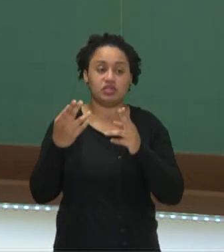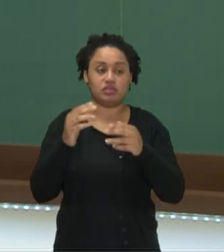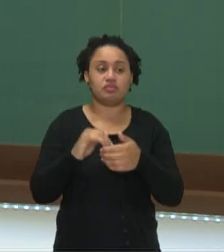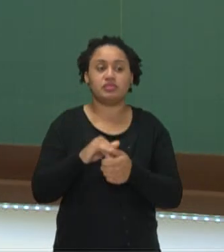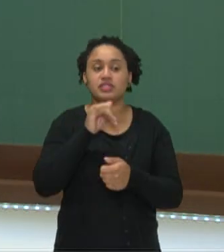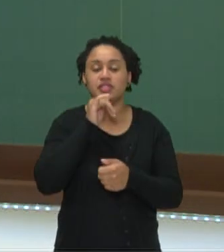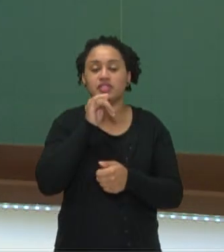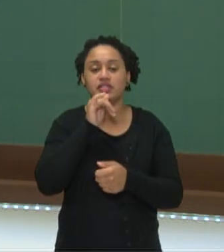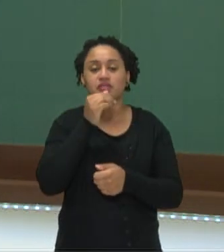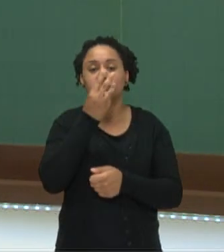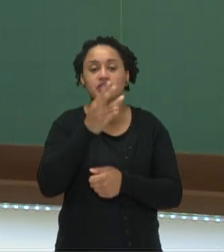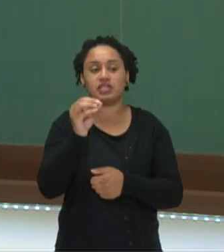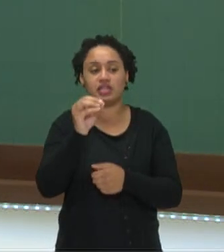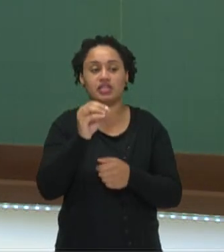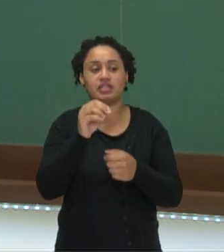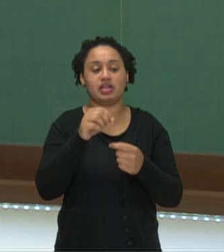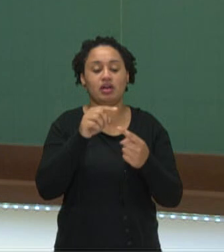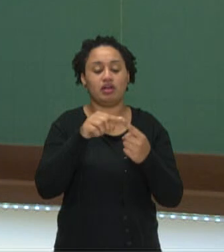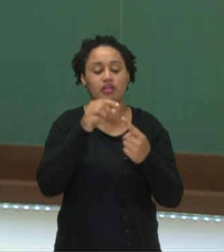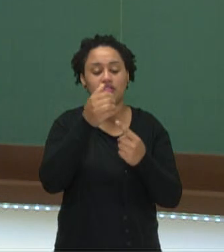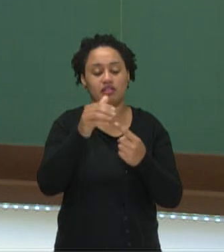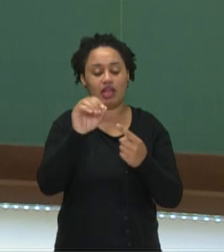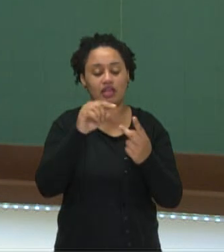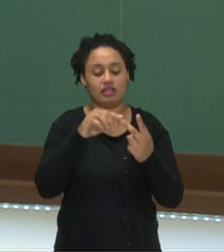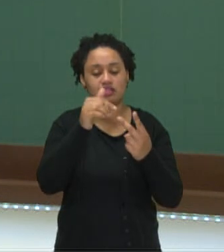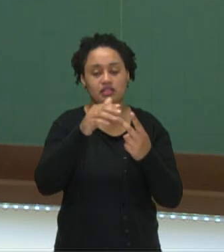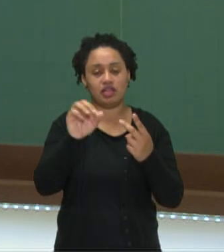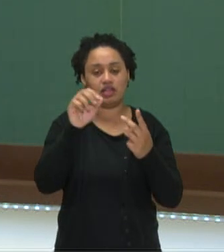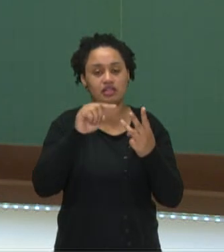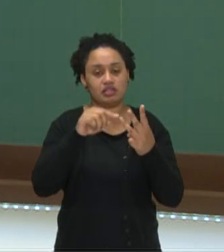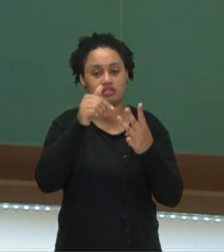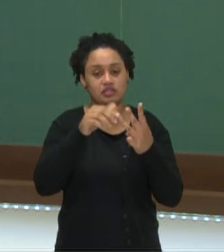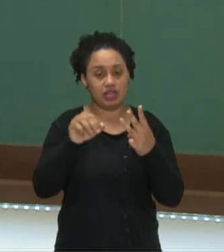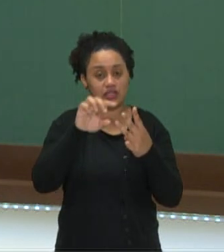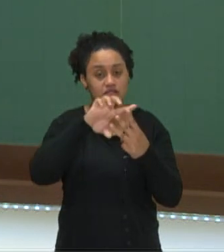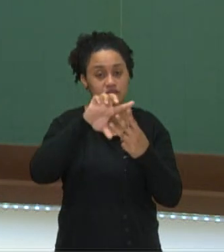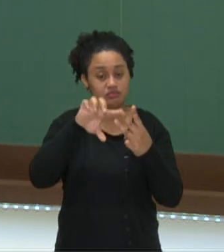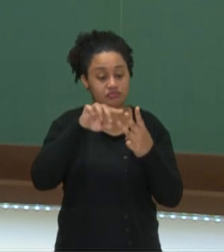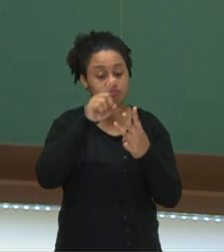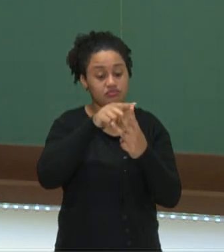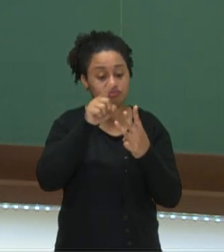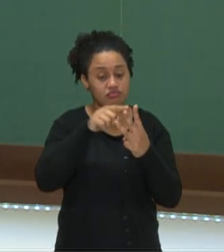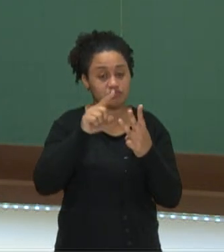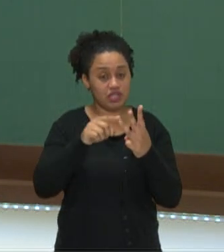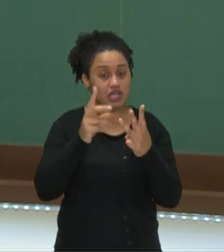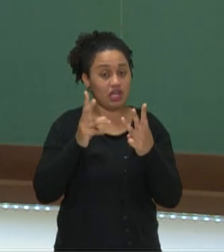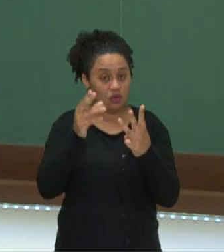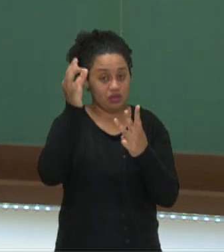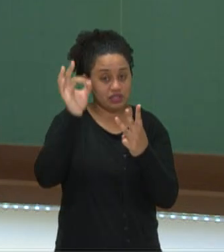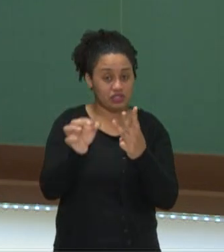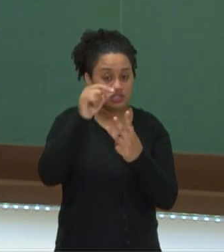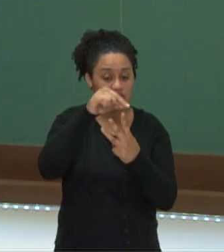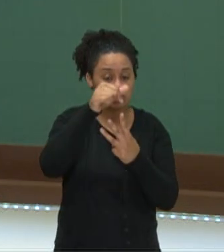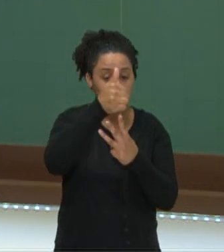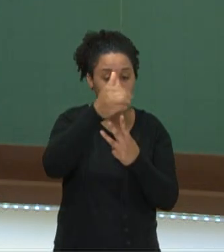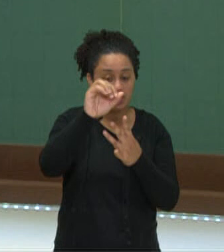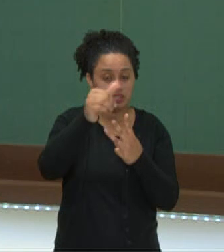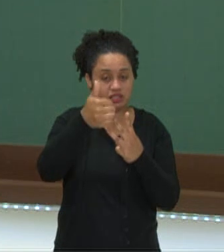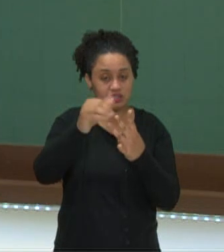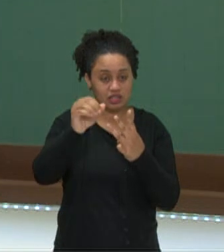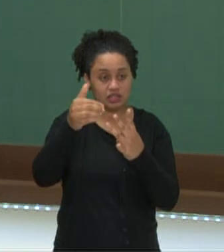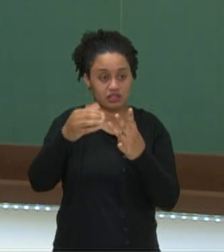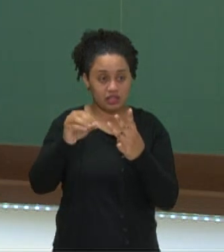pego 30, coloco 10, 10 e 10, eu tenho 3 partes com a mesma quantidade. E ela deu